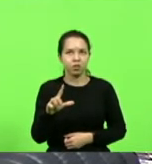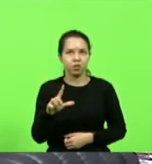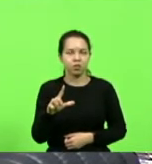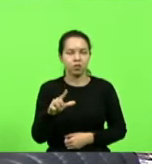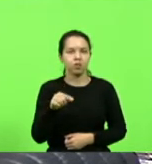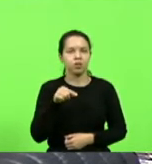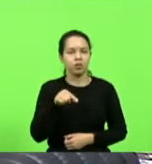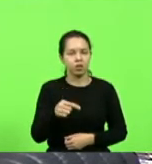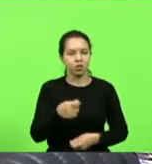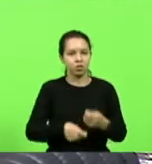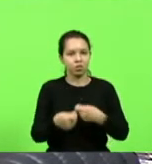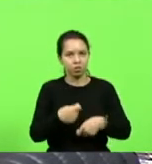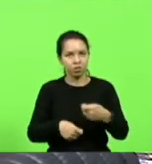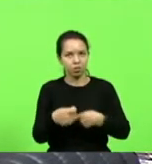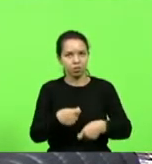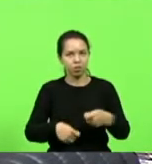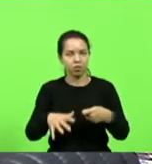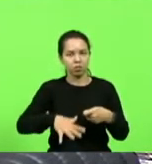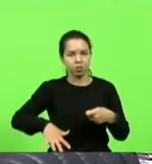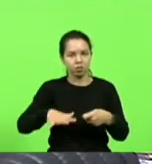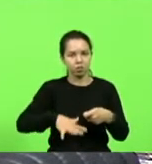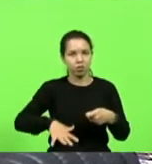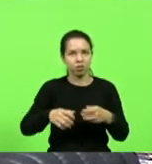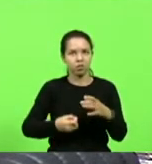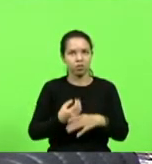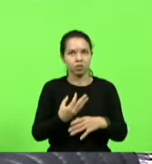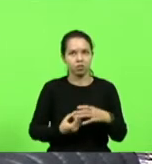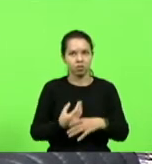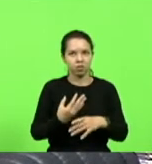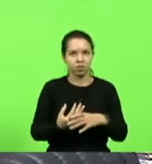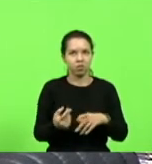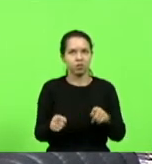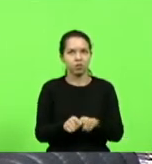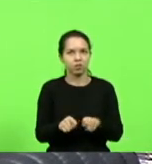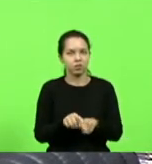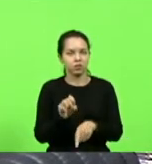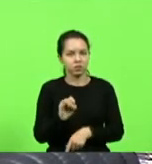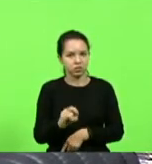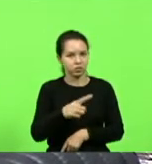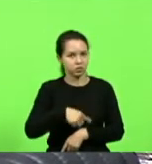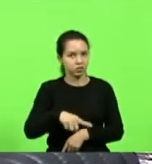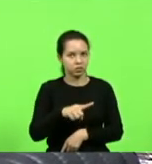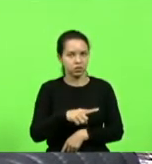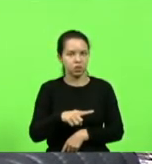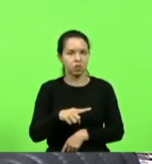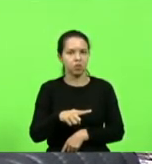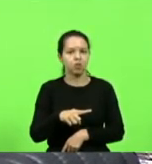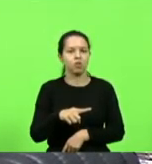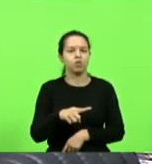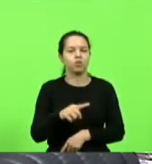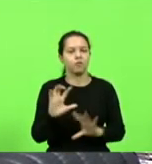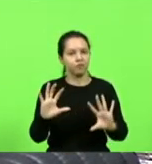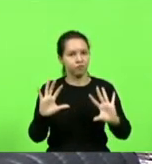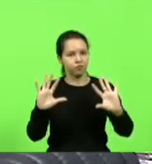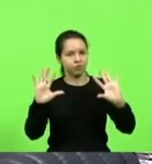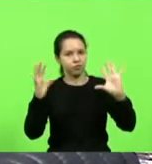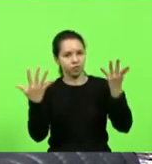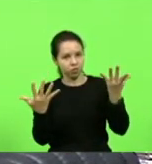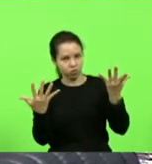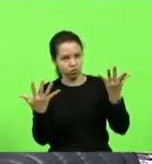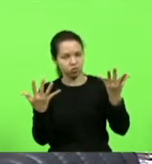a economia local, gera emprego, renda, e que, se a gente não pode fazer a Oktoberfest do tamanho que ela sempre